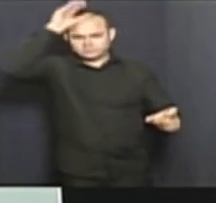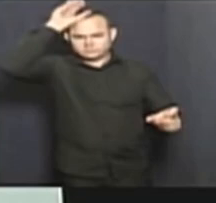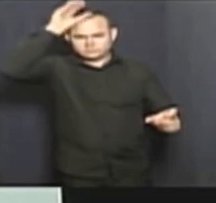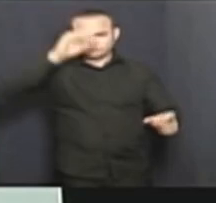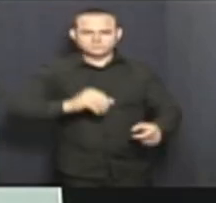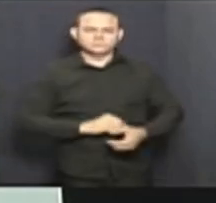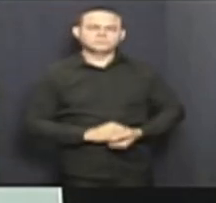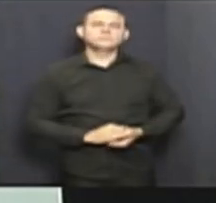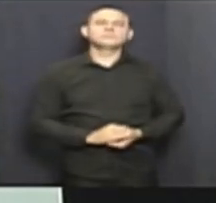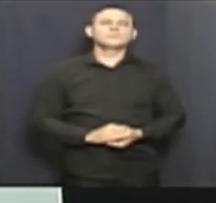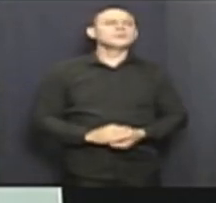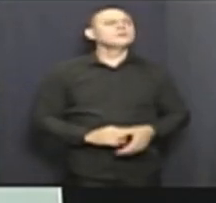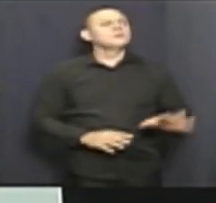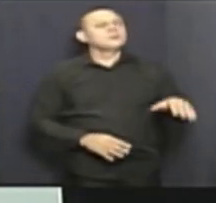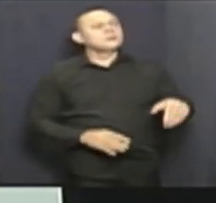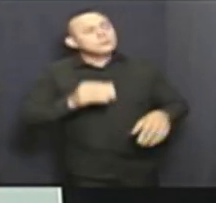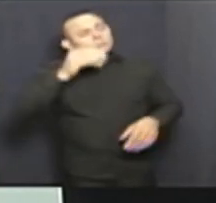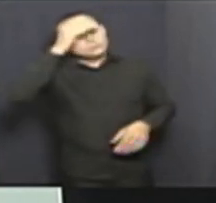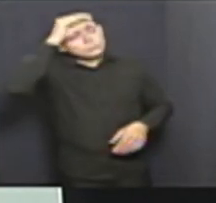uma